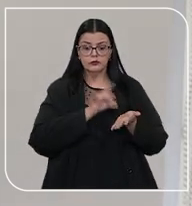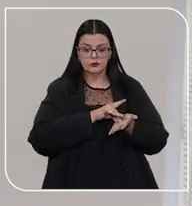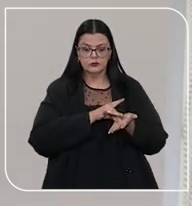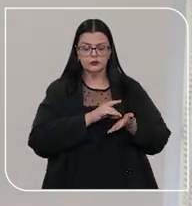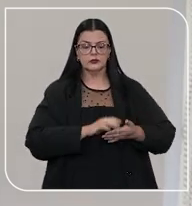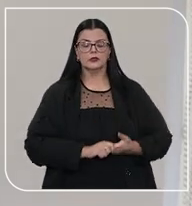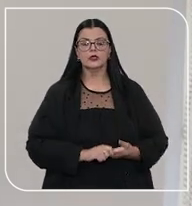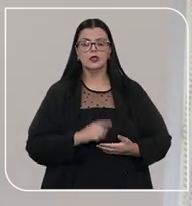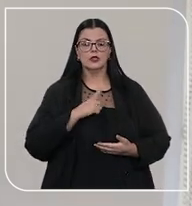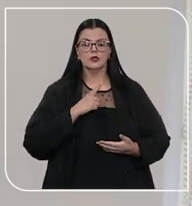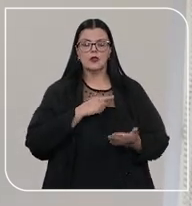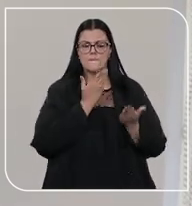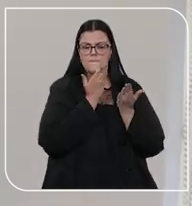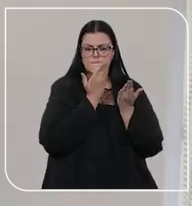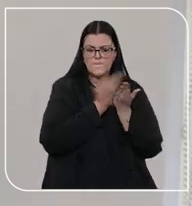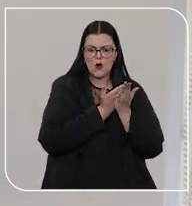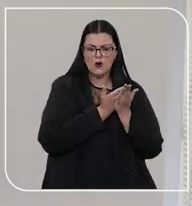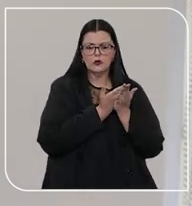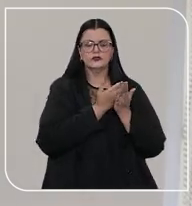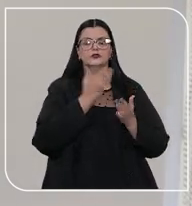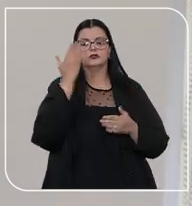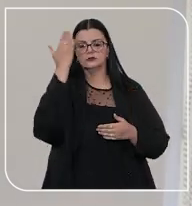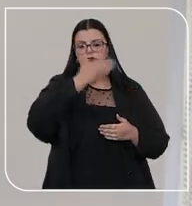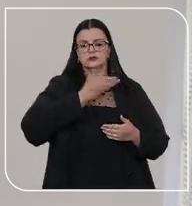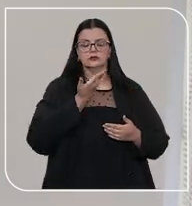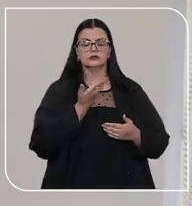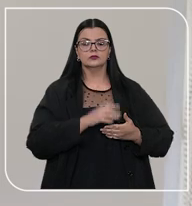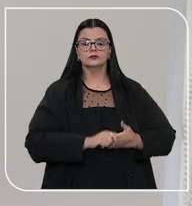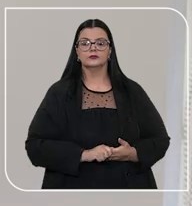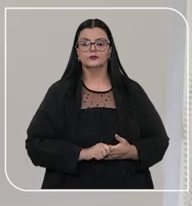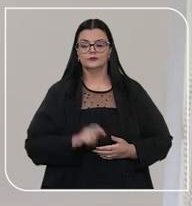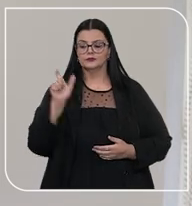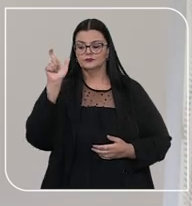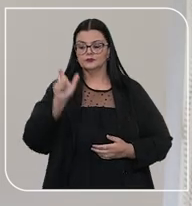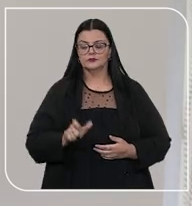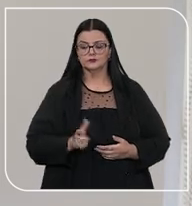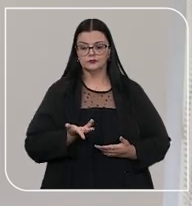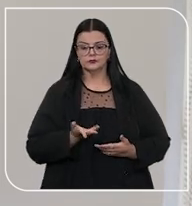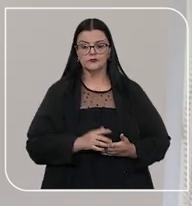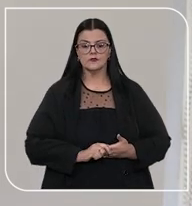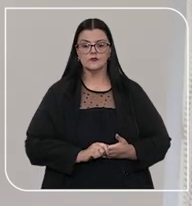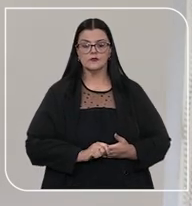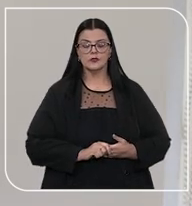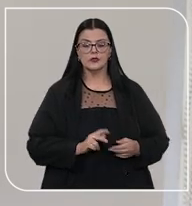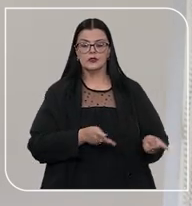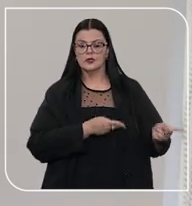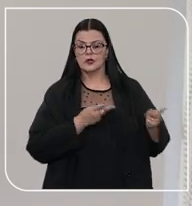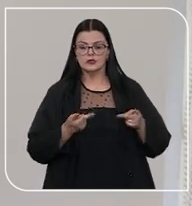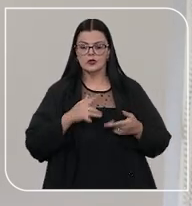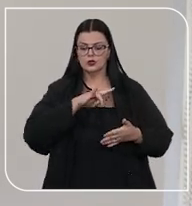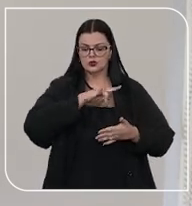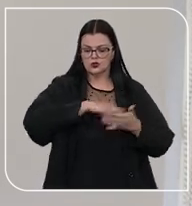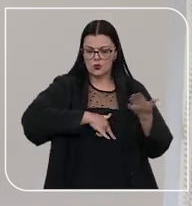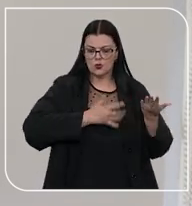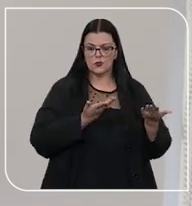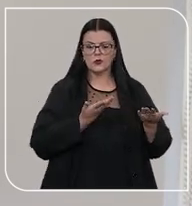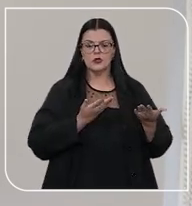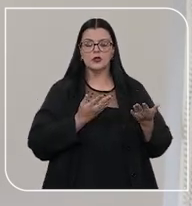prejuízo real. Tem que ter provas concretas para a condenação do indivíduo. É preciso trazer, então,